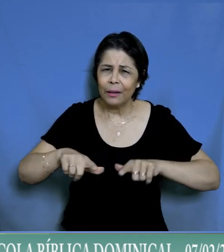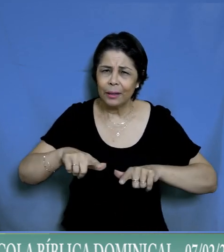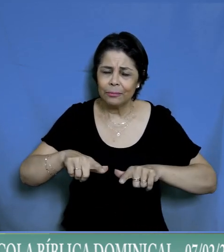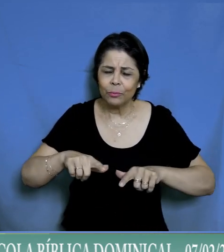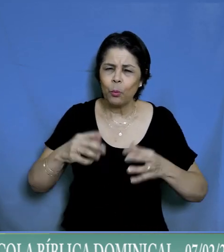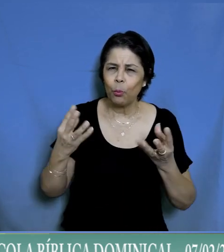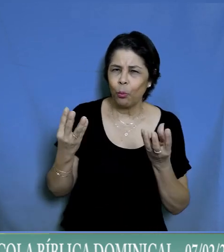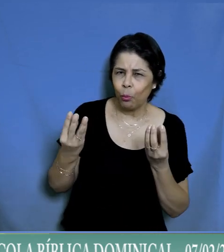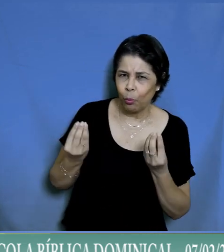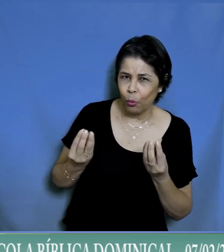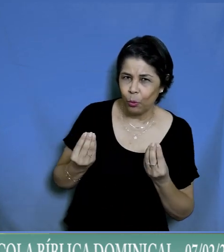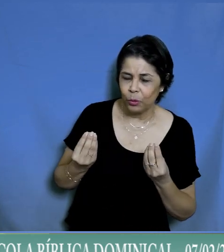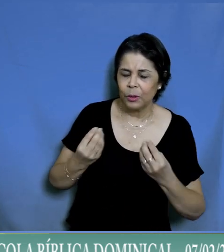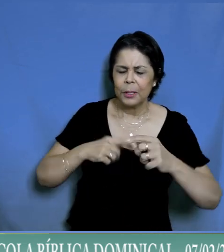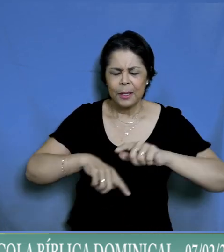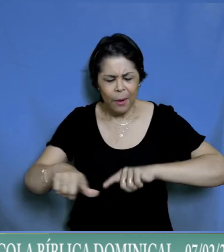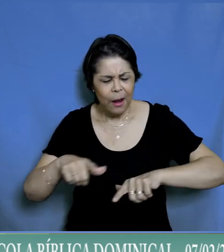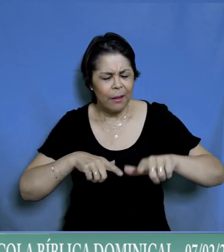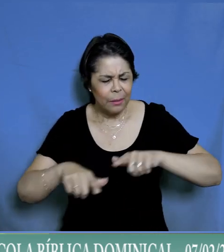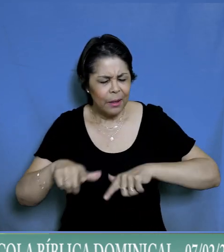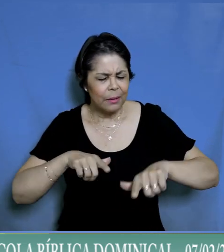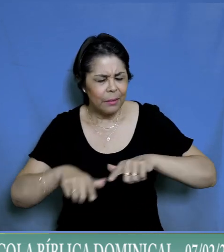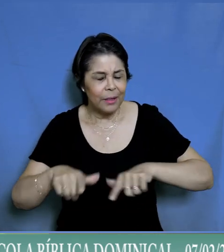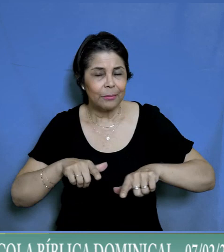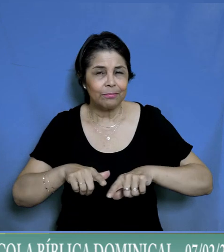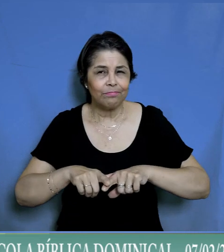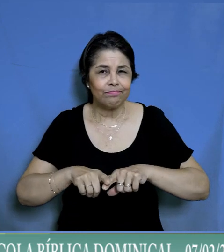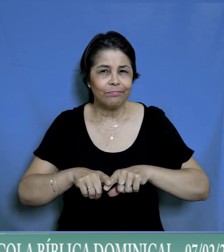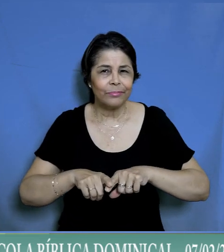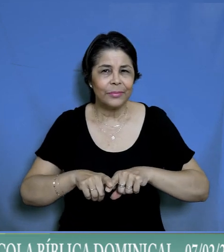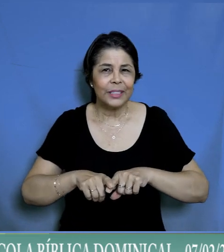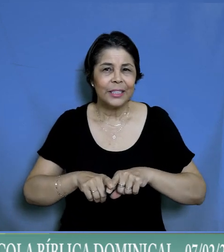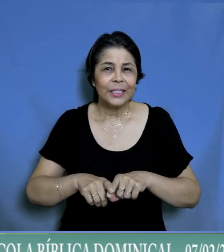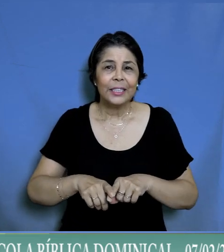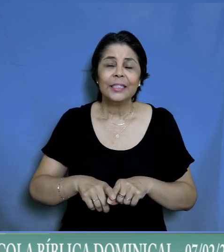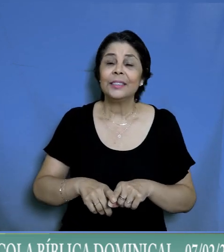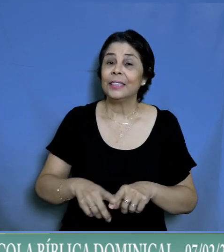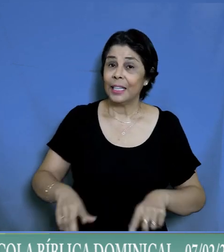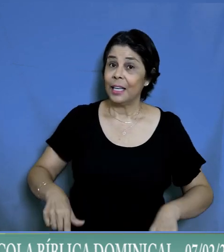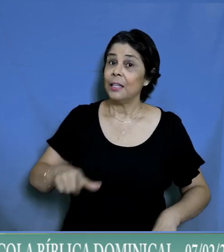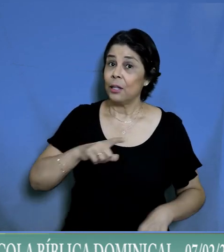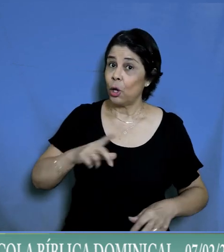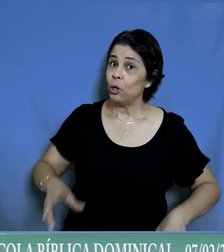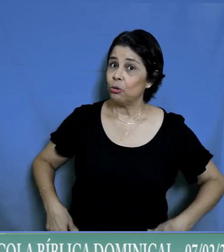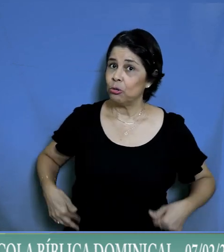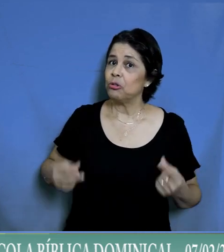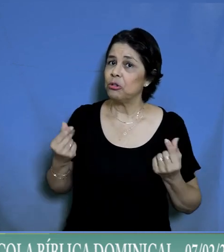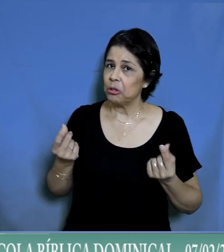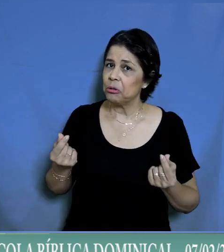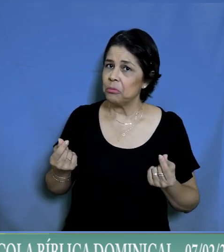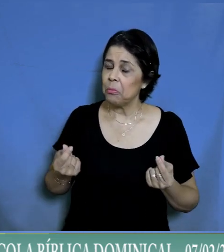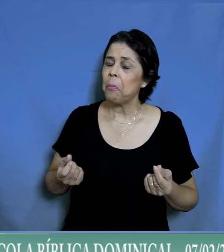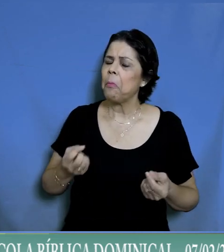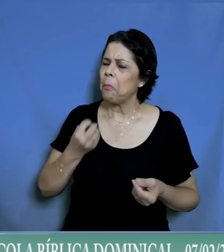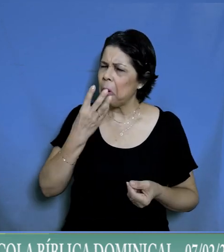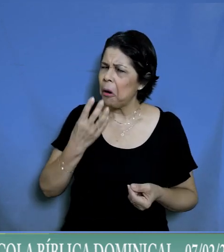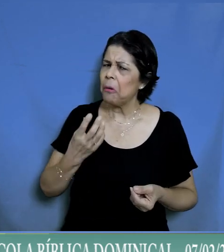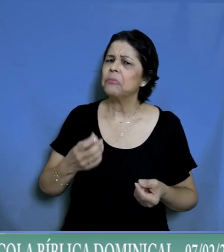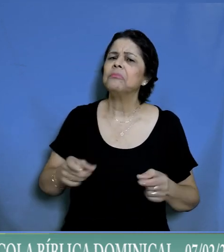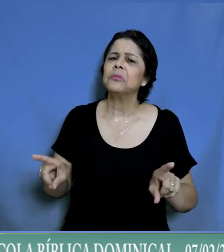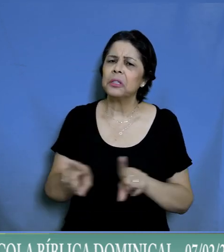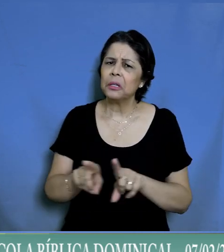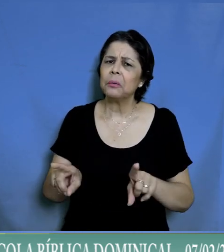Paulo diz, aquele que furtava, não furte mais, antes trabalhe, fazendo com as próprias mãos o